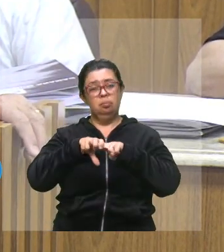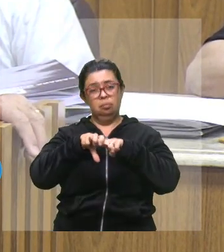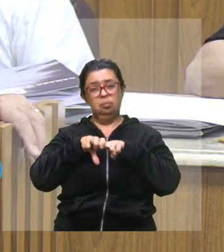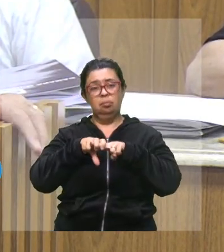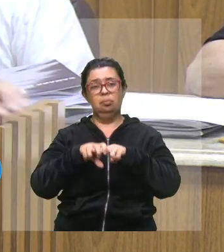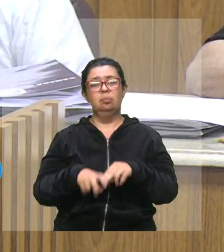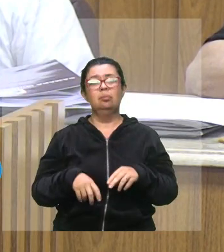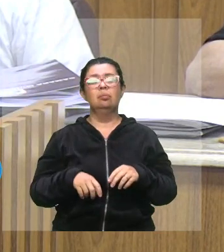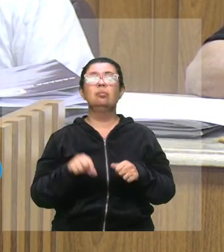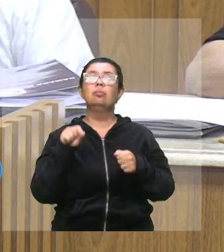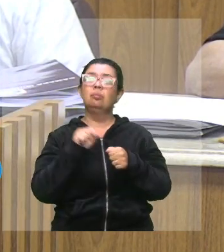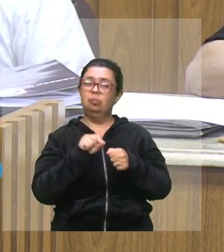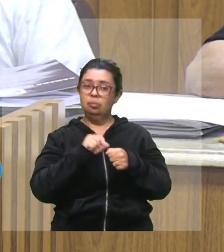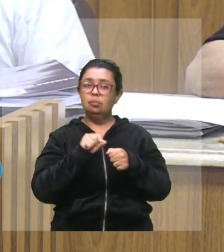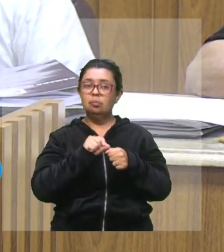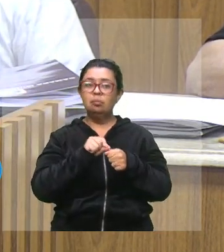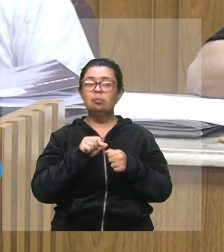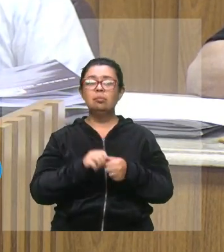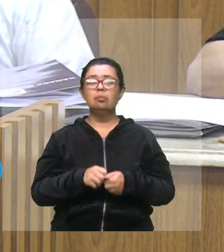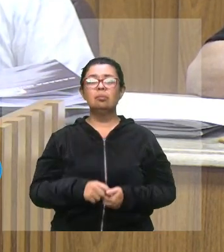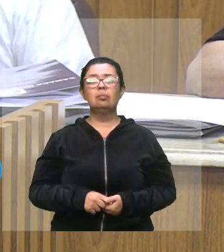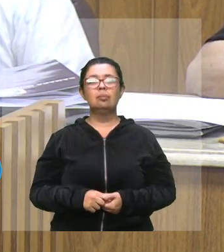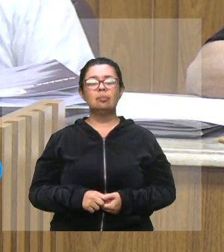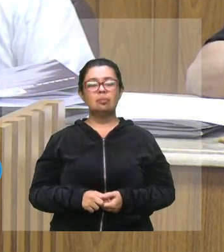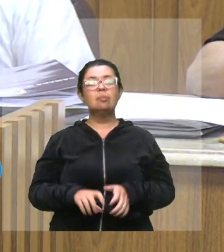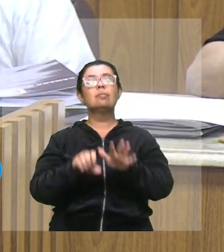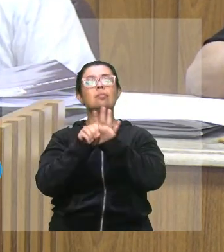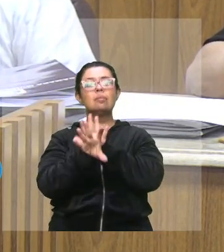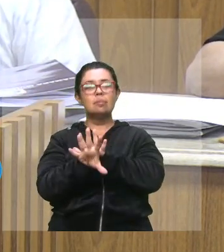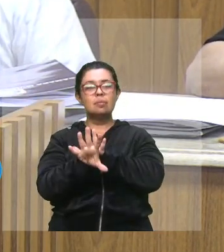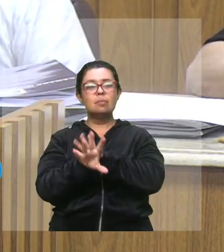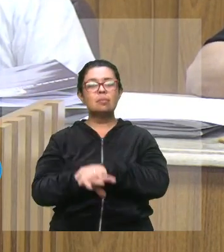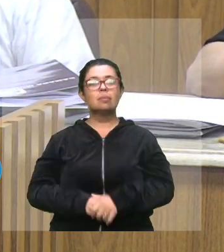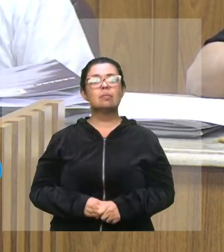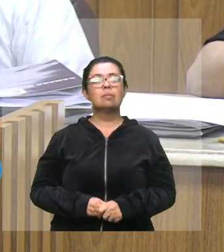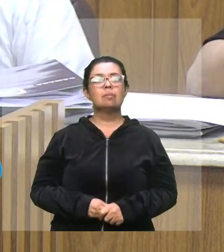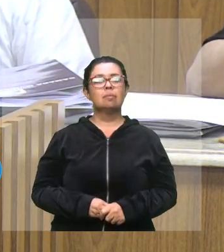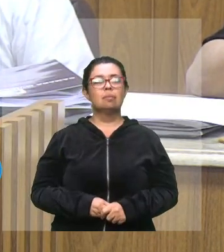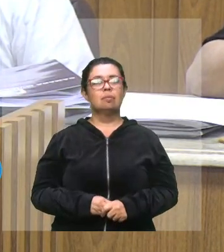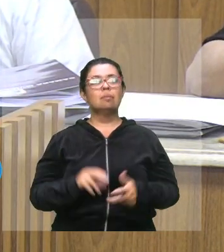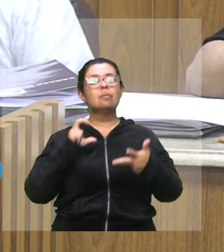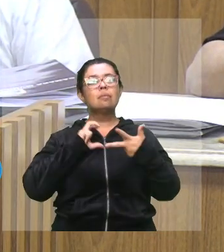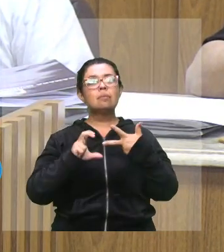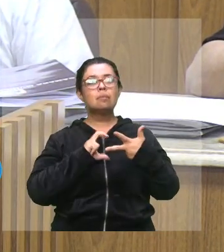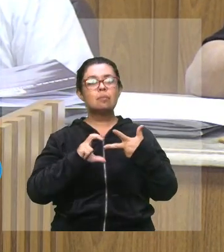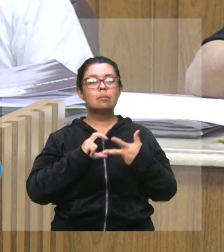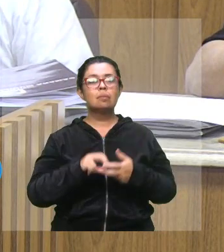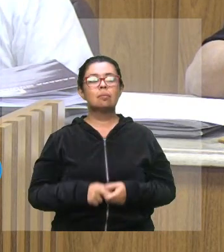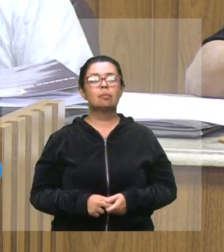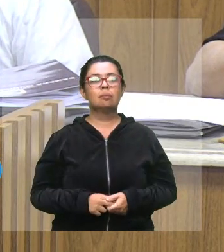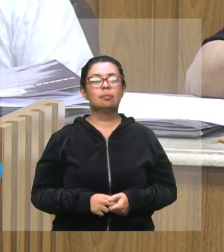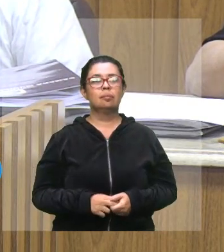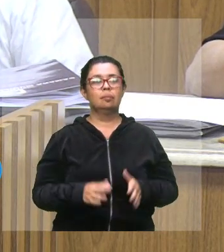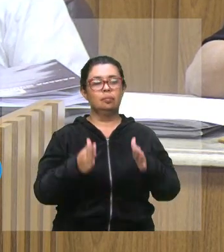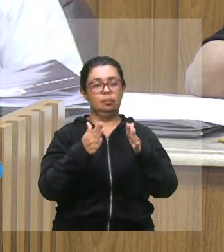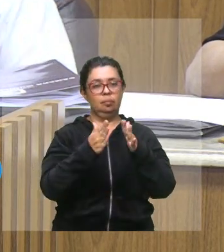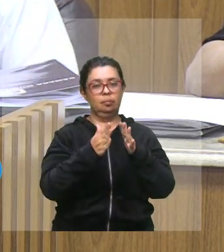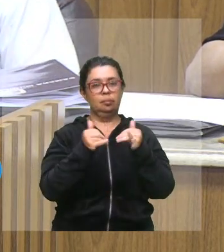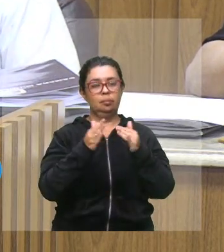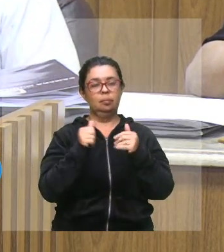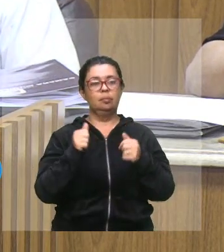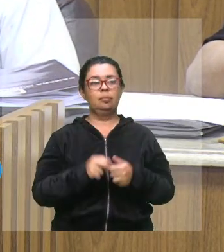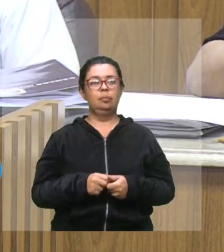nós apresentamos essa indicação ao Poder Executivo, solicitando a